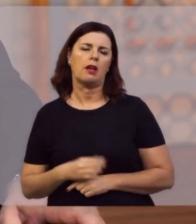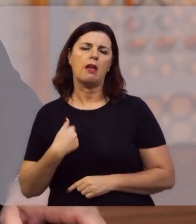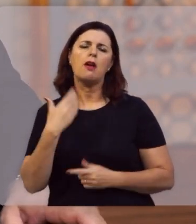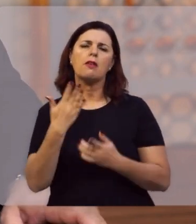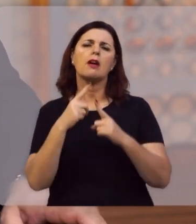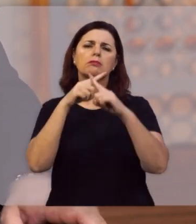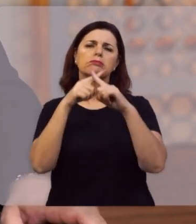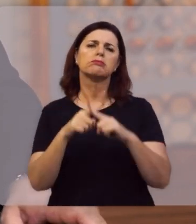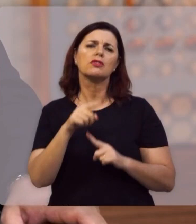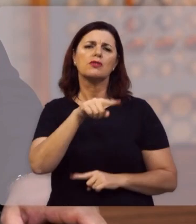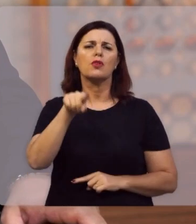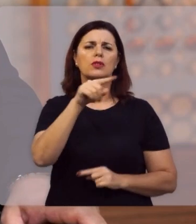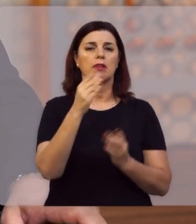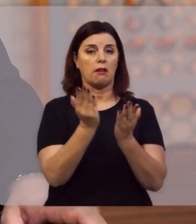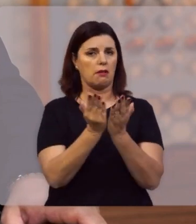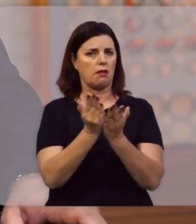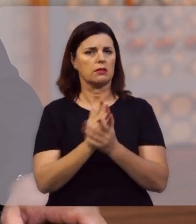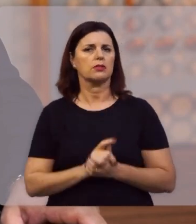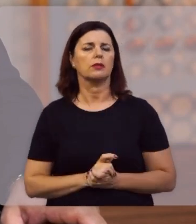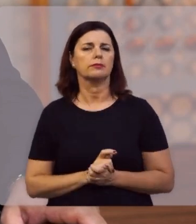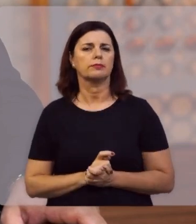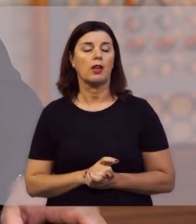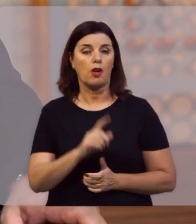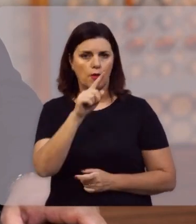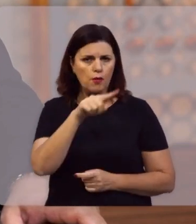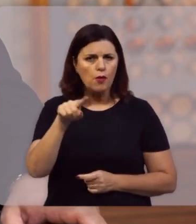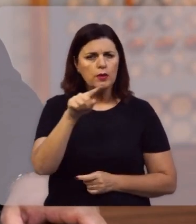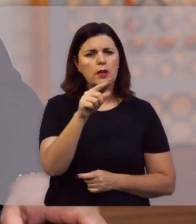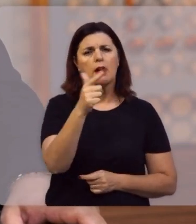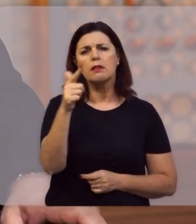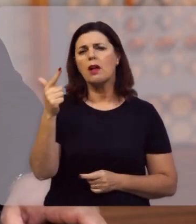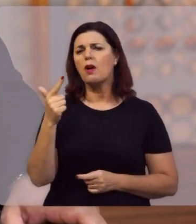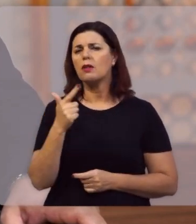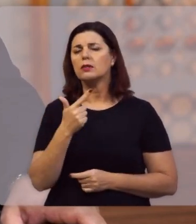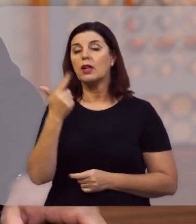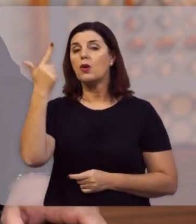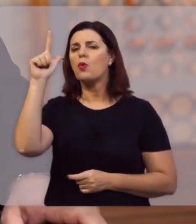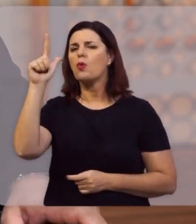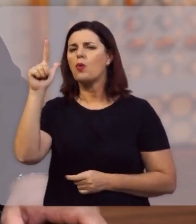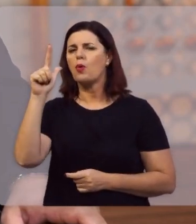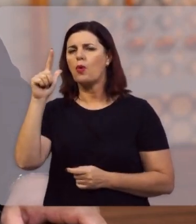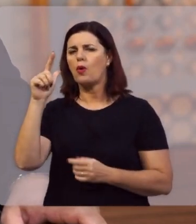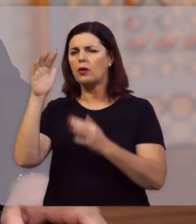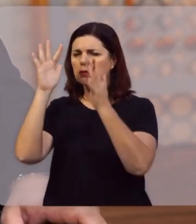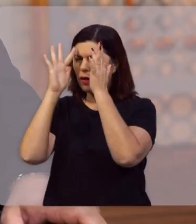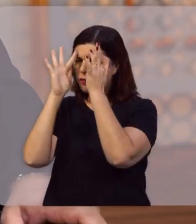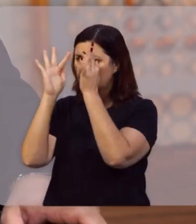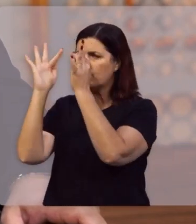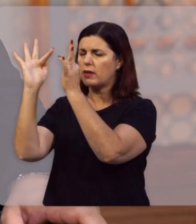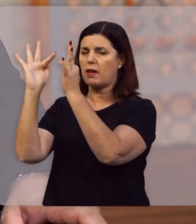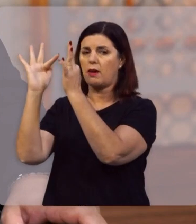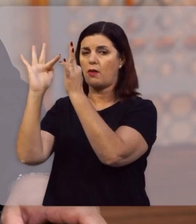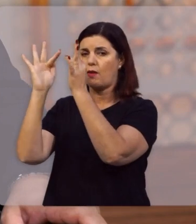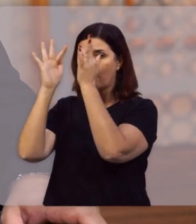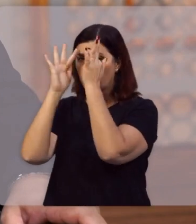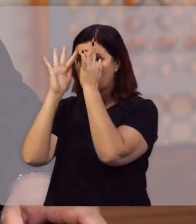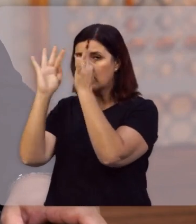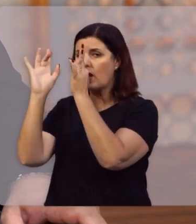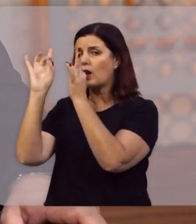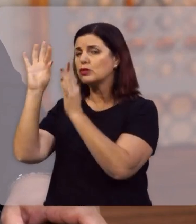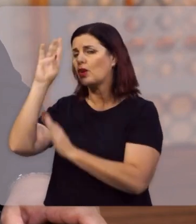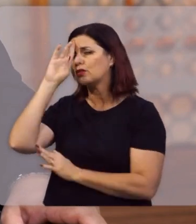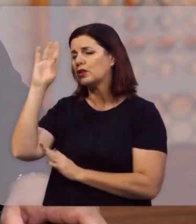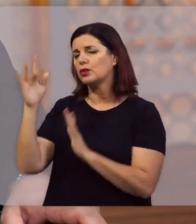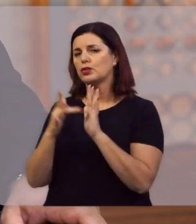eu quero desafiar você Cristão que você não tenha outra lealdade antes da Lealdade que você